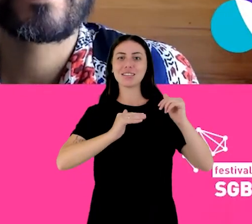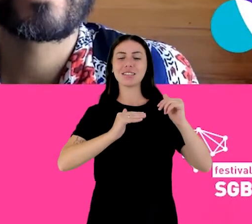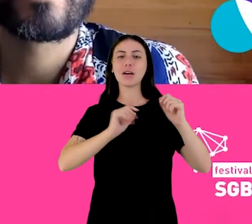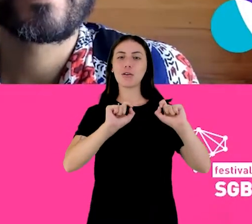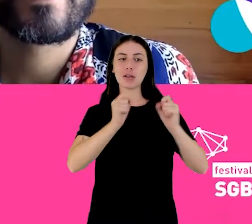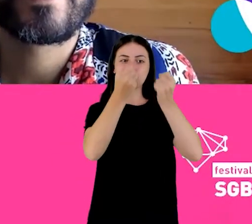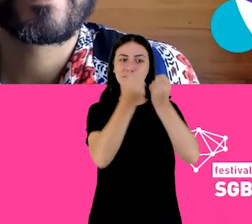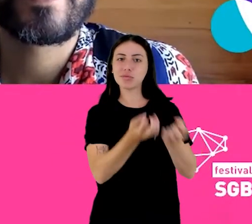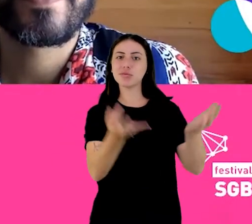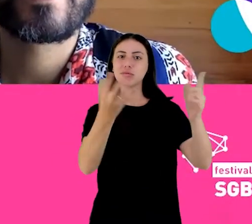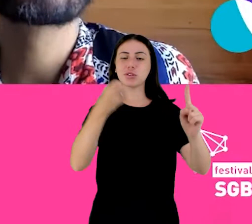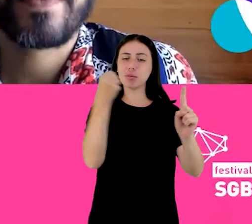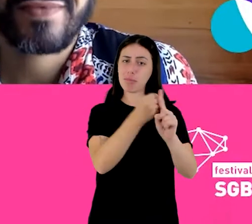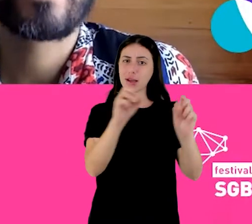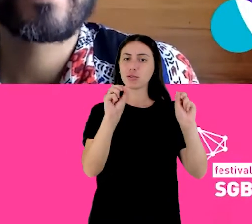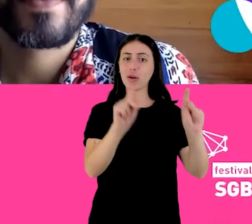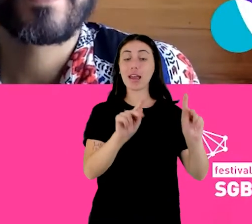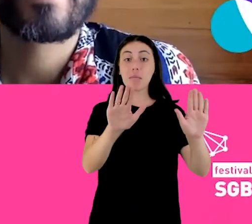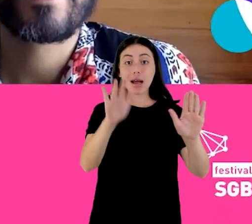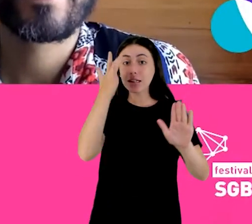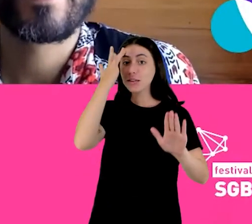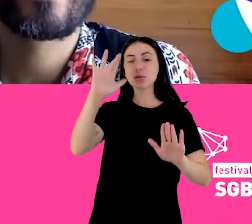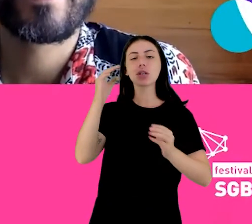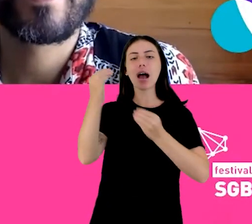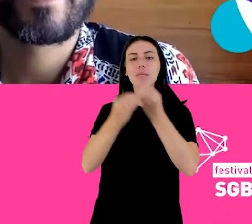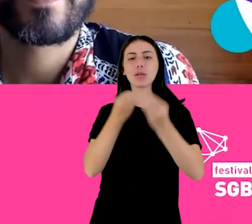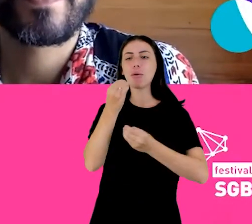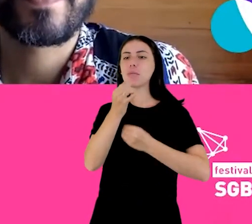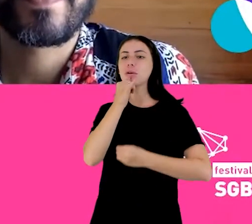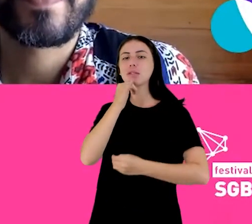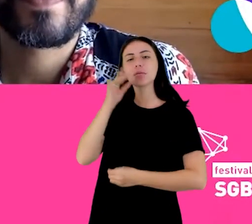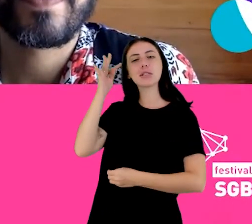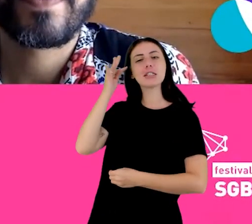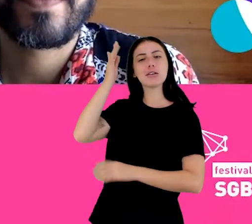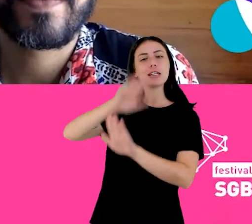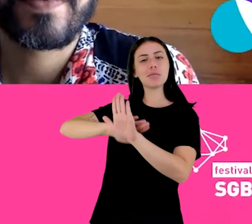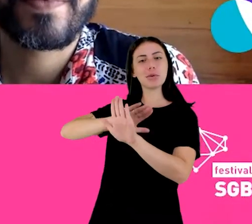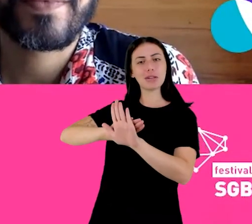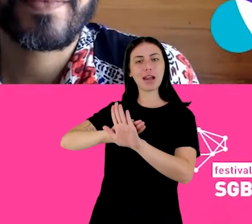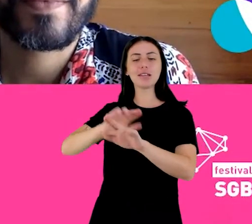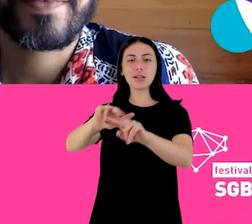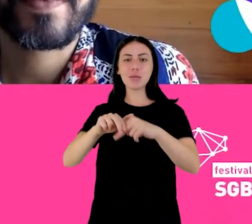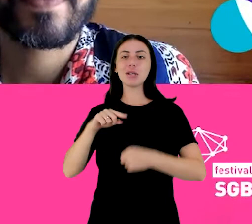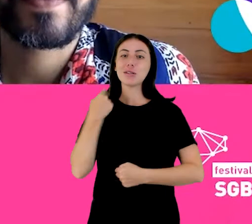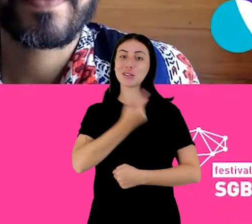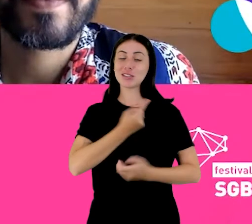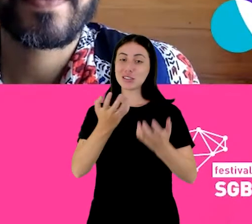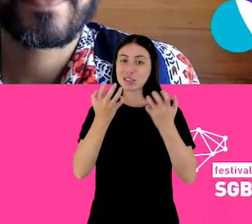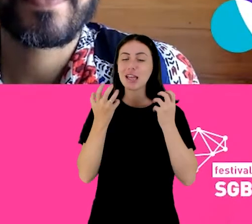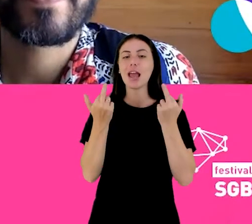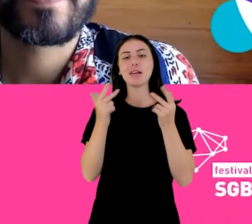falam, gente, mas eu faço isso. Sim, você faz isso. E tem uma sistematização, e tem um mercado emergindo, e a gente